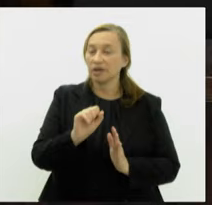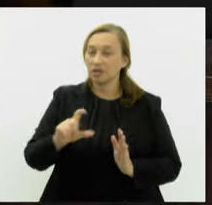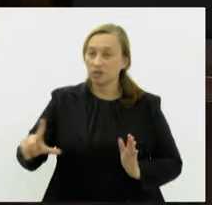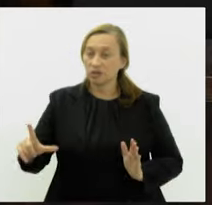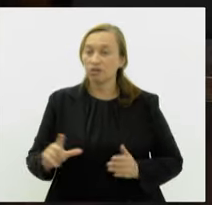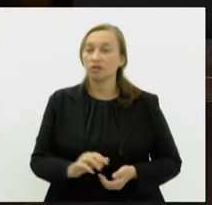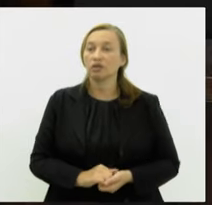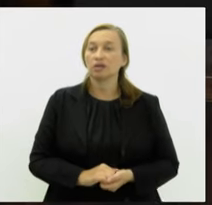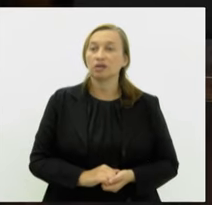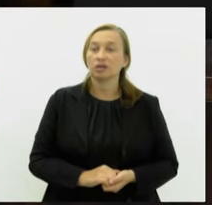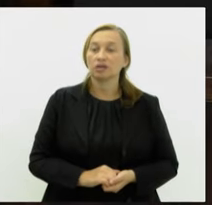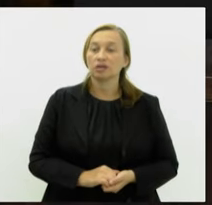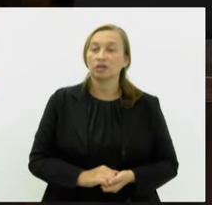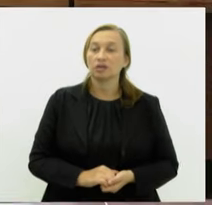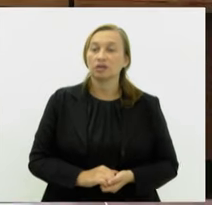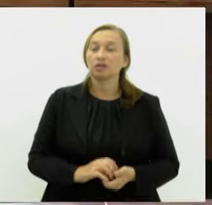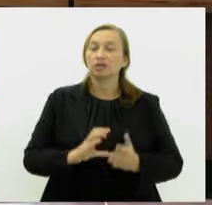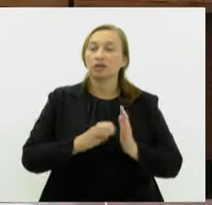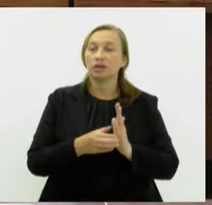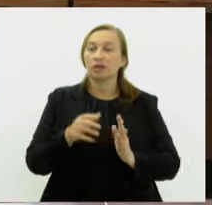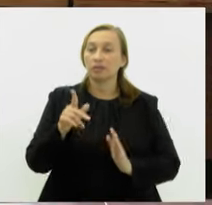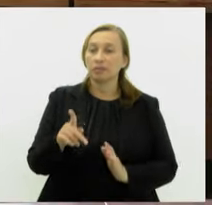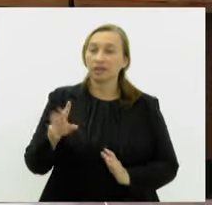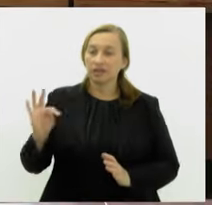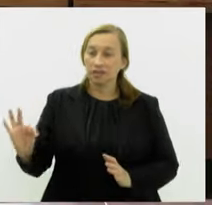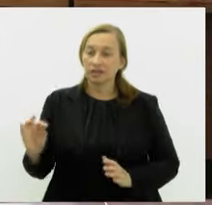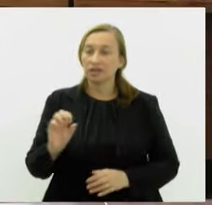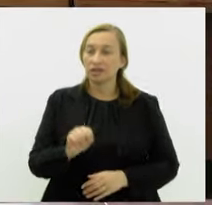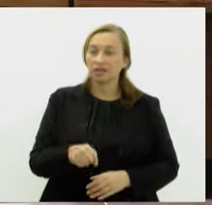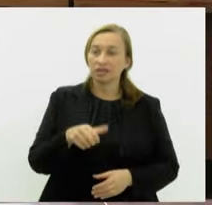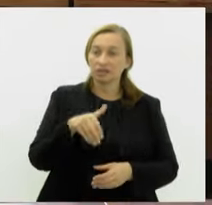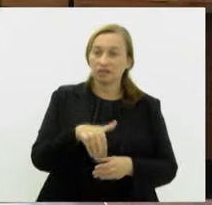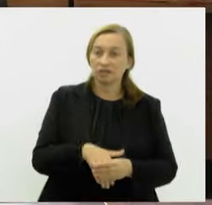ao destaque. Bancada do PT vota sim ao destaque.